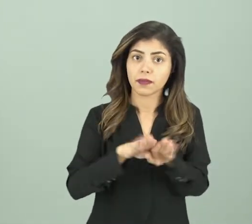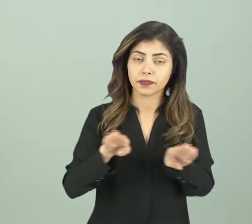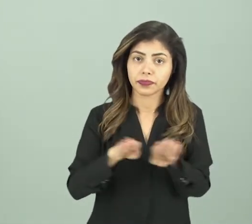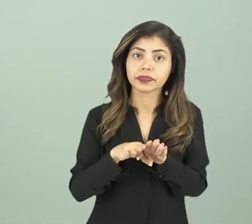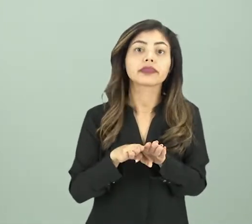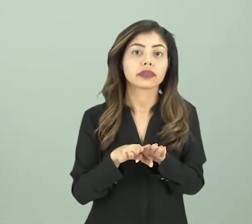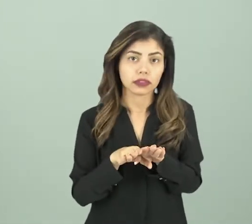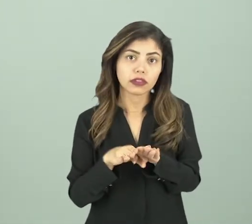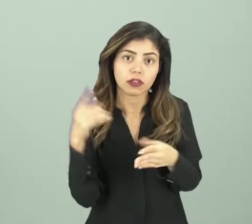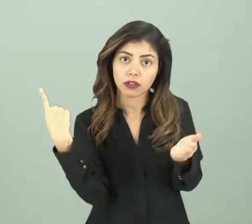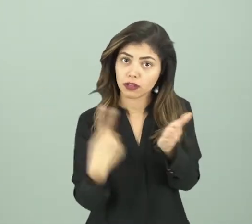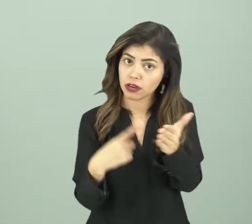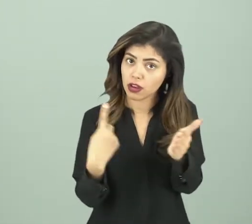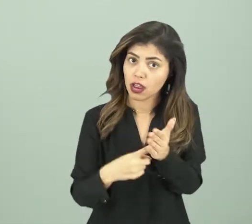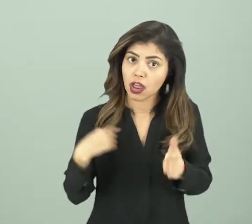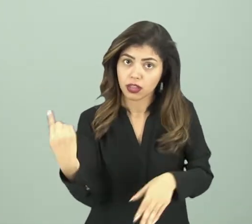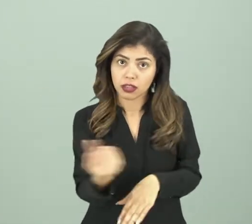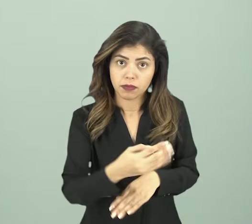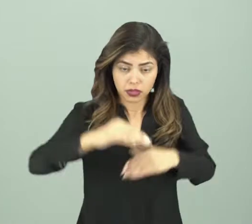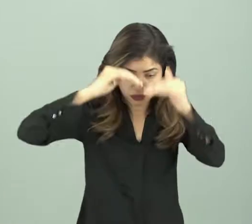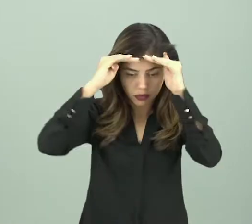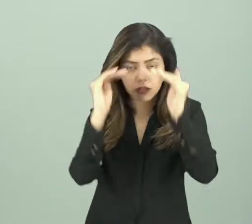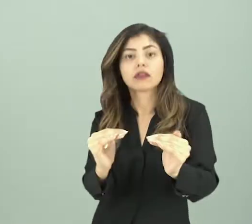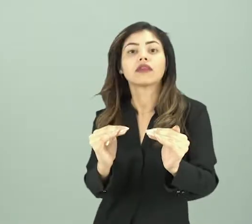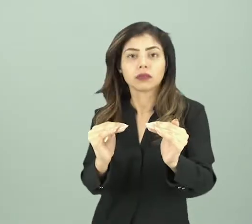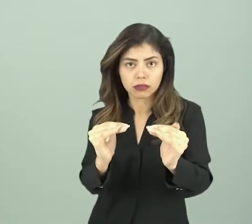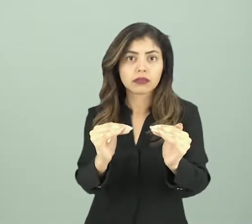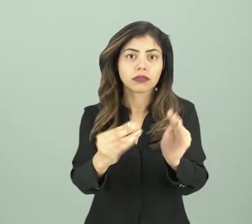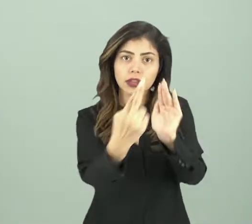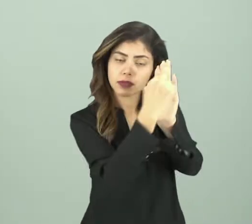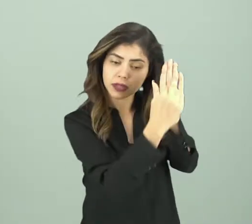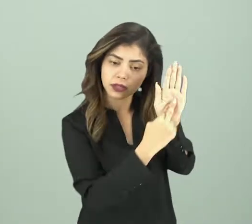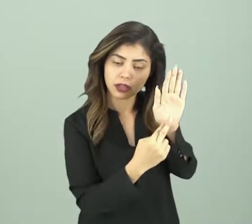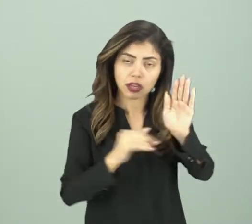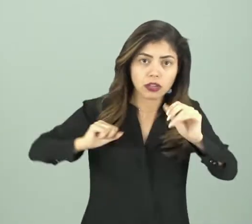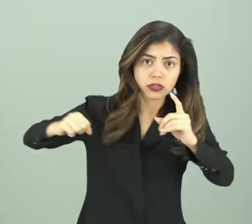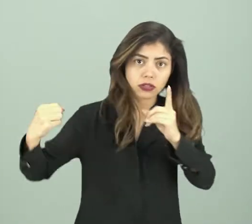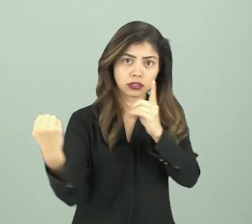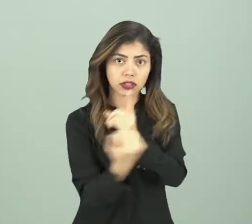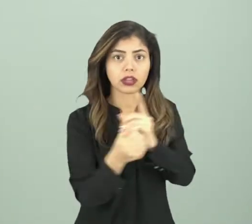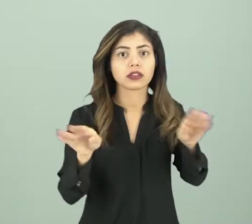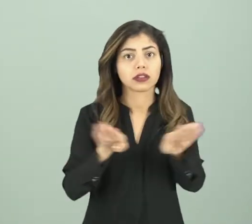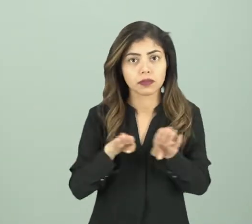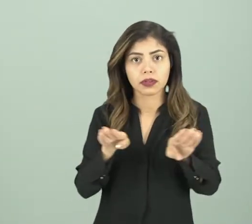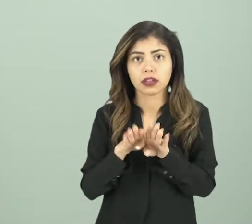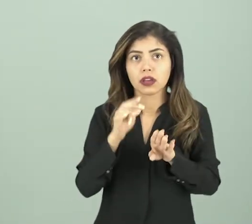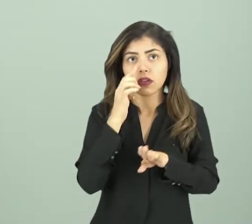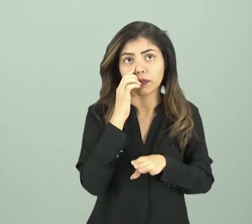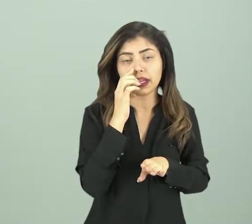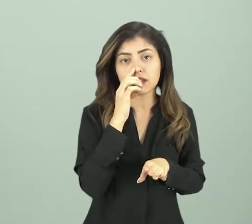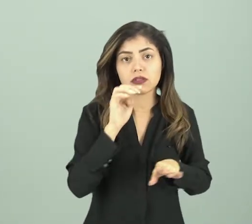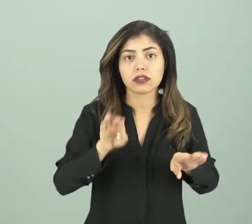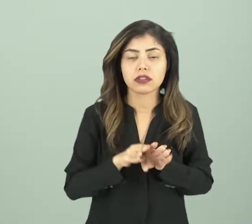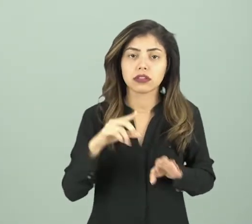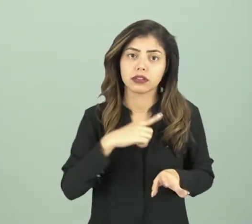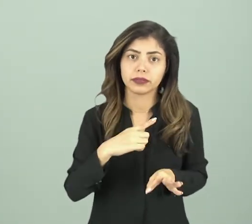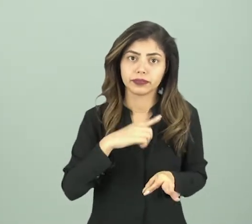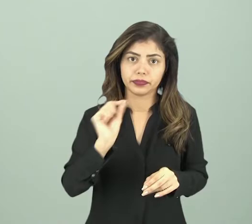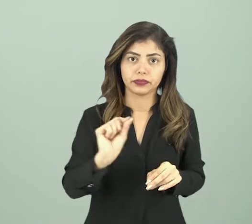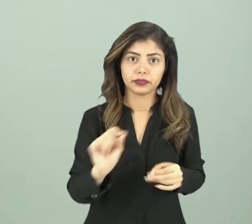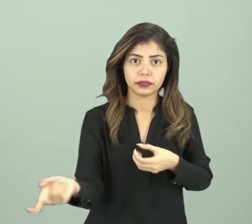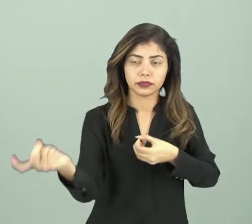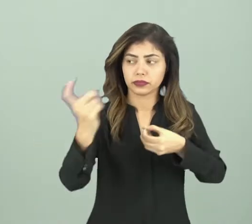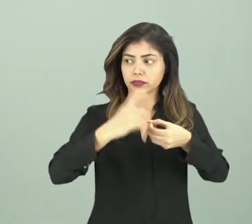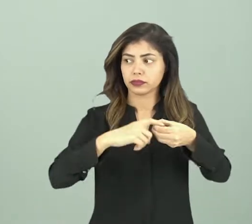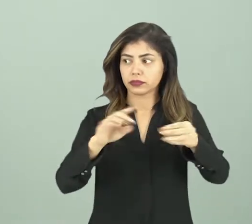eu cumpra também com as minhas obrigações em relação à sociedade. Porque quando a gente vai sempre, venha a